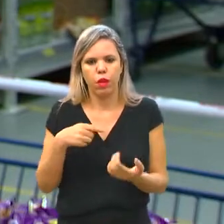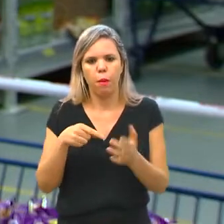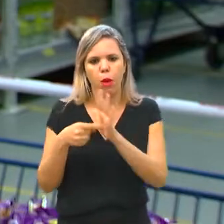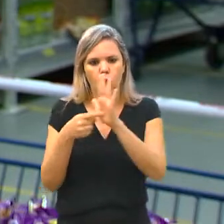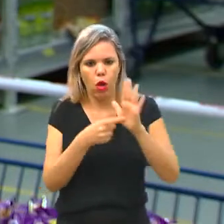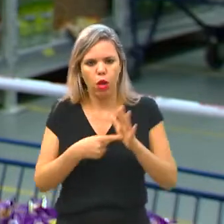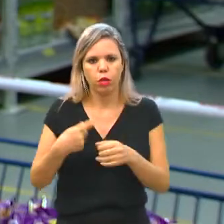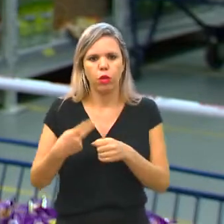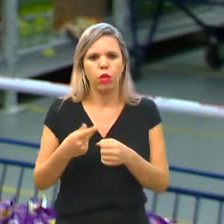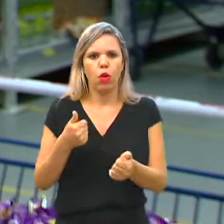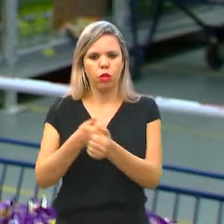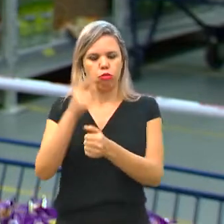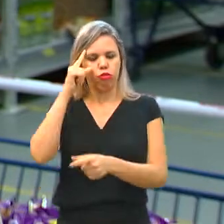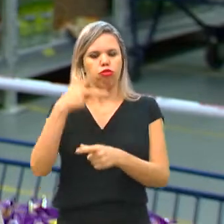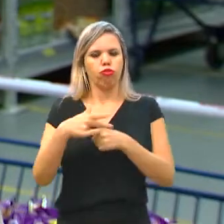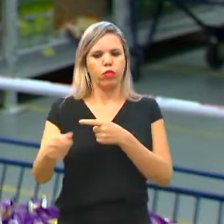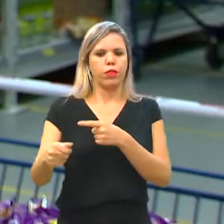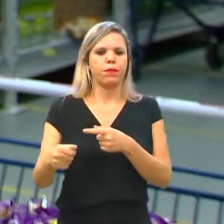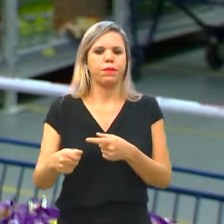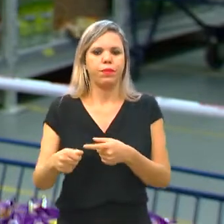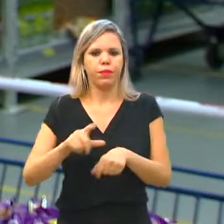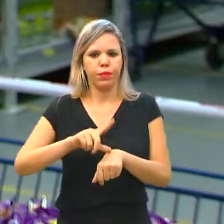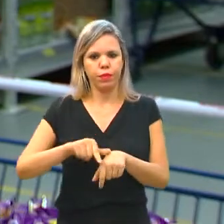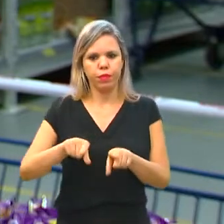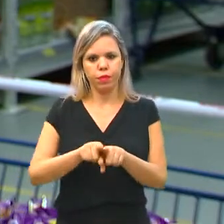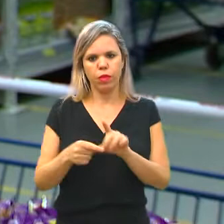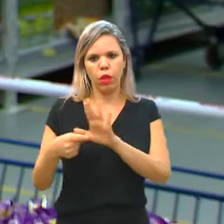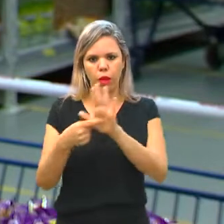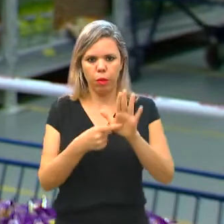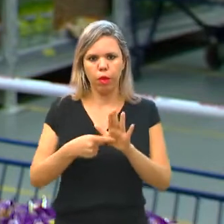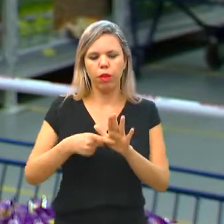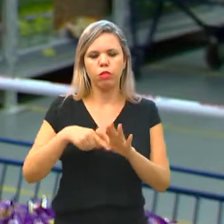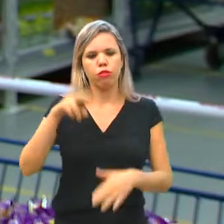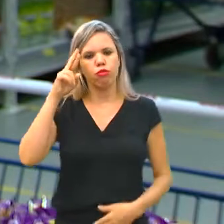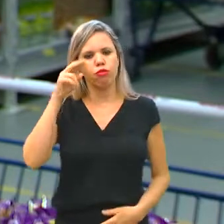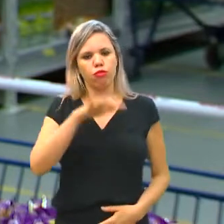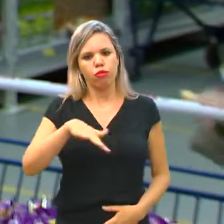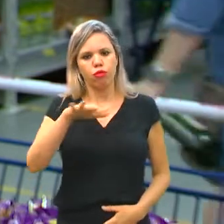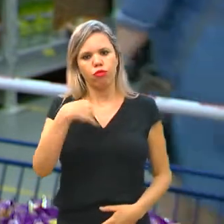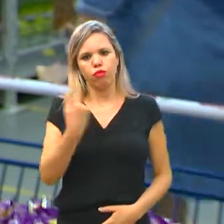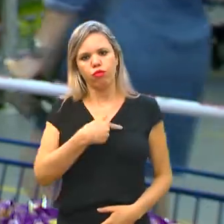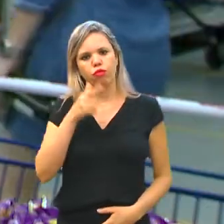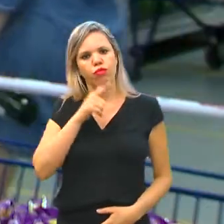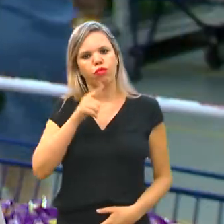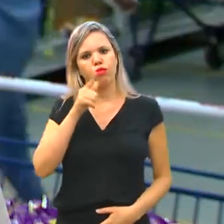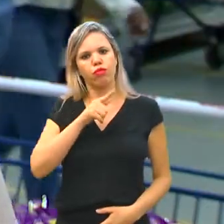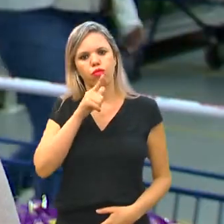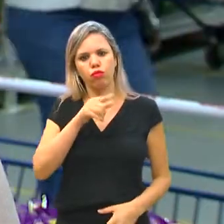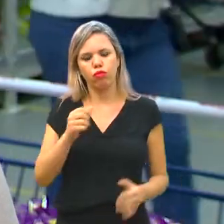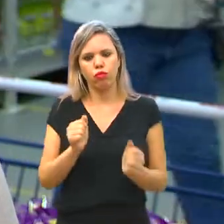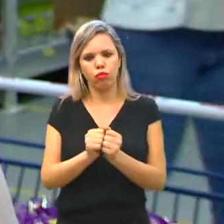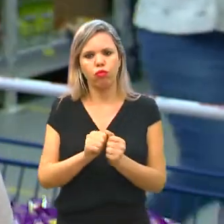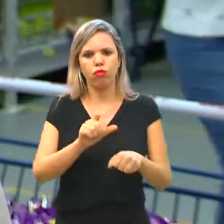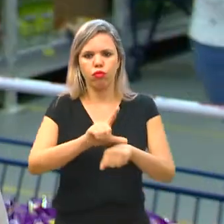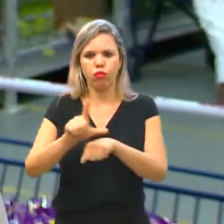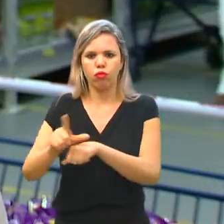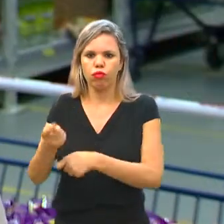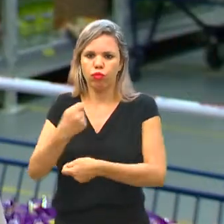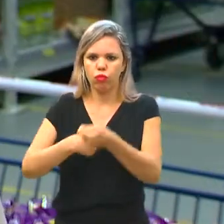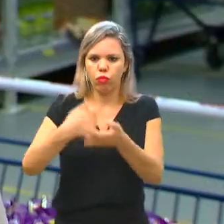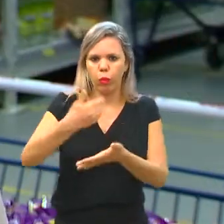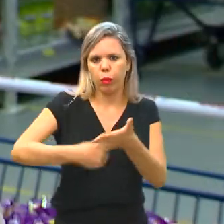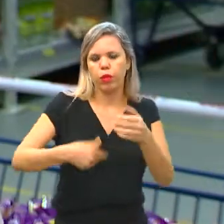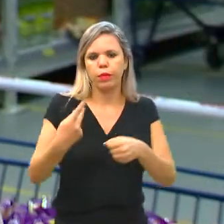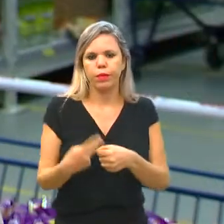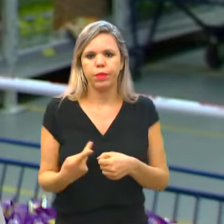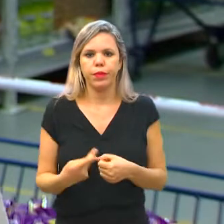maneira, identificando produtos que estão próximos ao vencimento, sinalizando os encarregados, e aí a gente consegue, junto ao nosso comercial, preço